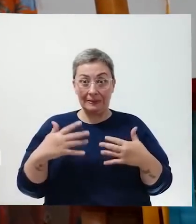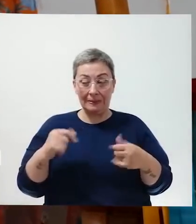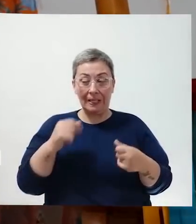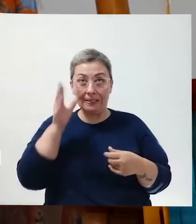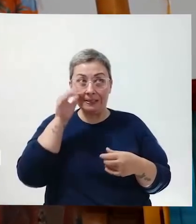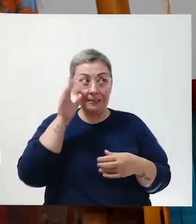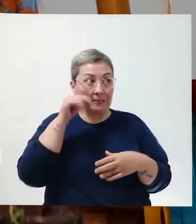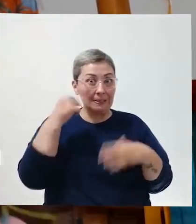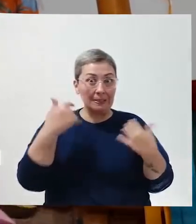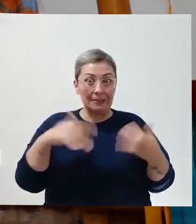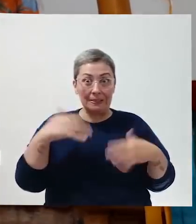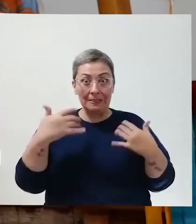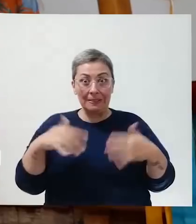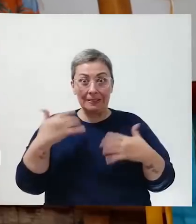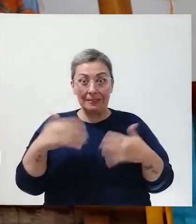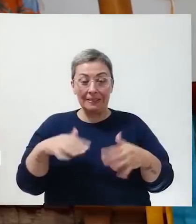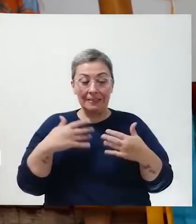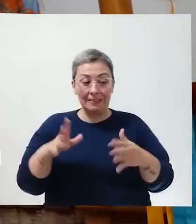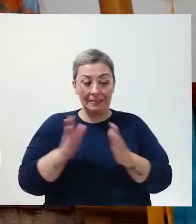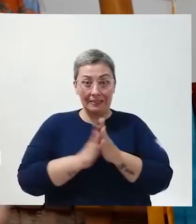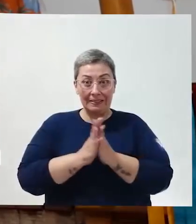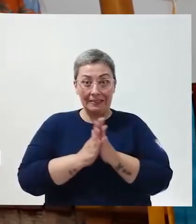Que curiosidade!